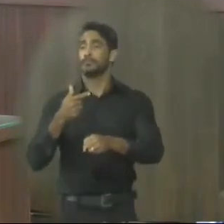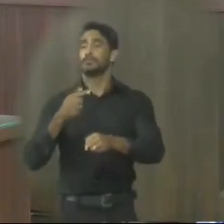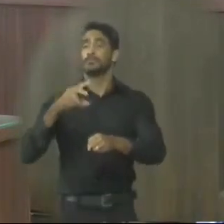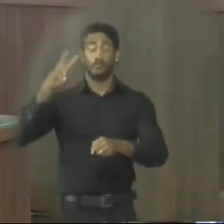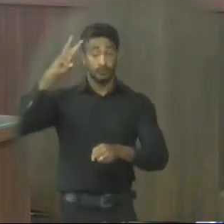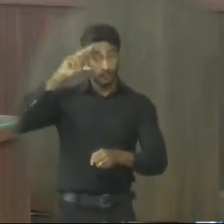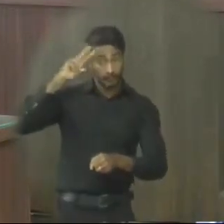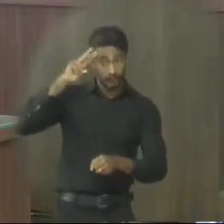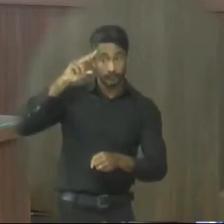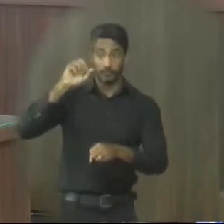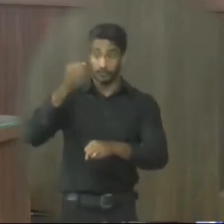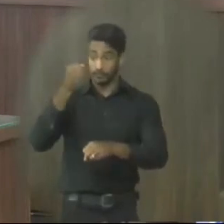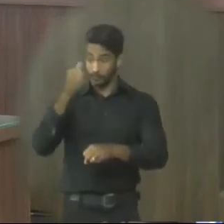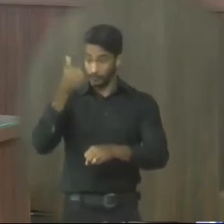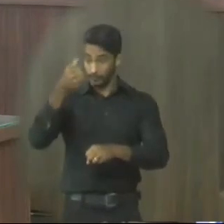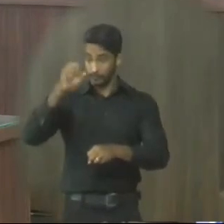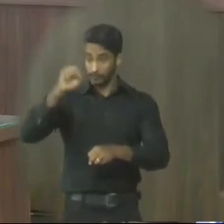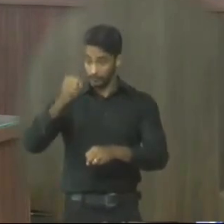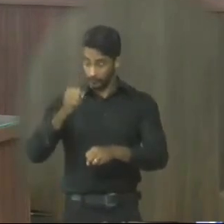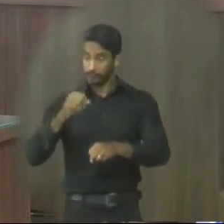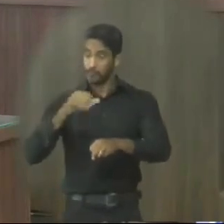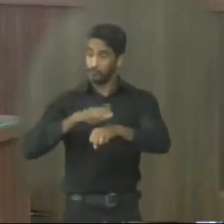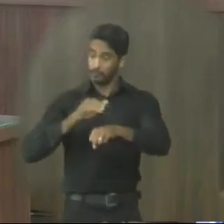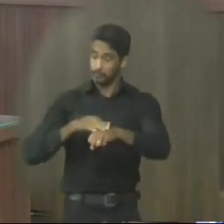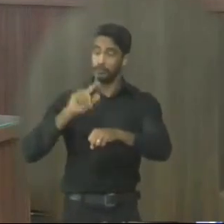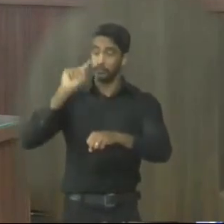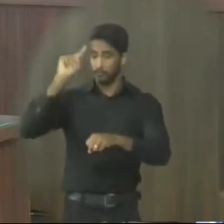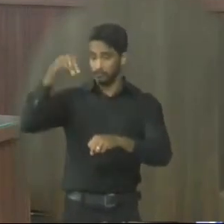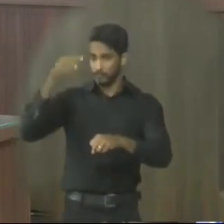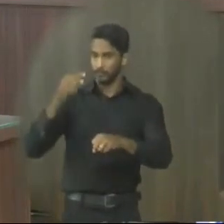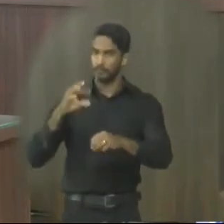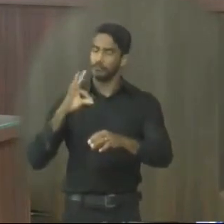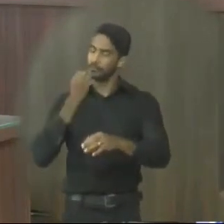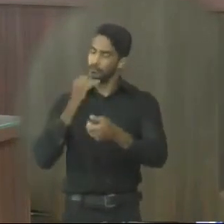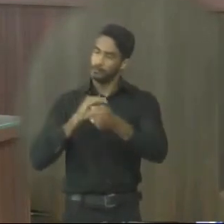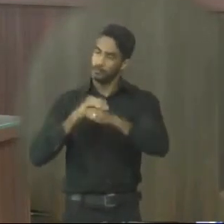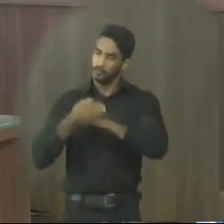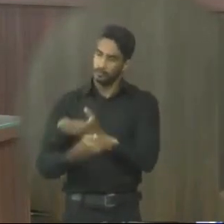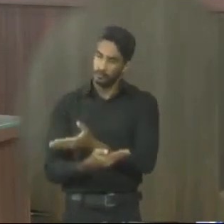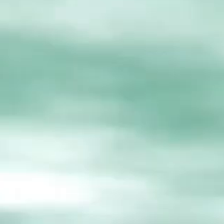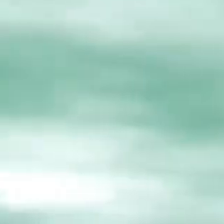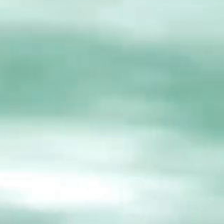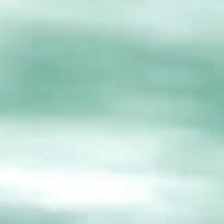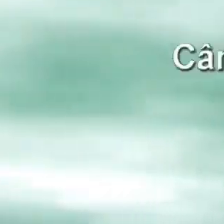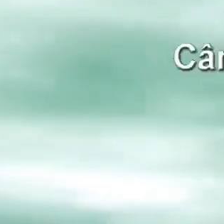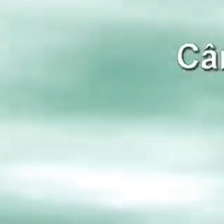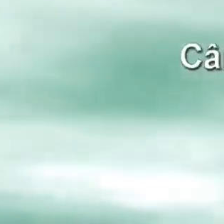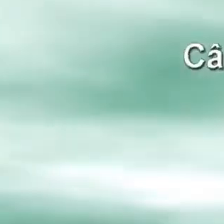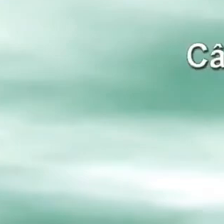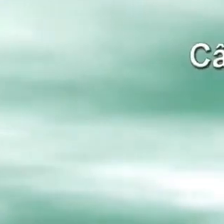segunda-feira, às 18 horas, com a hora do dia que será anunciada posteriormente. Tenham todos uma excelente noite. Muito obrigado.